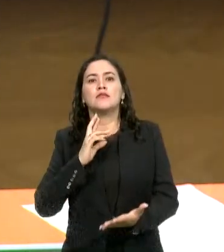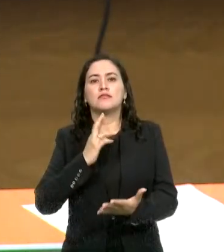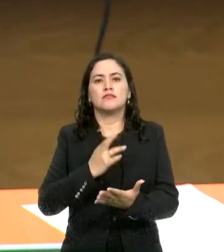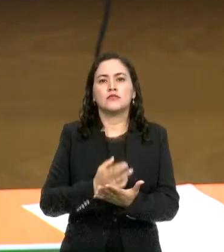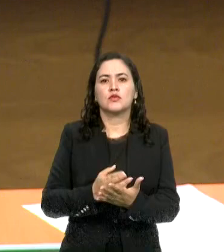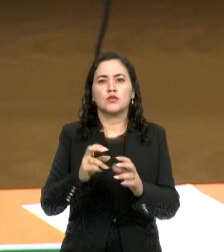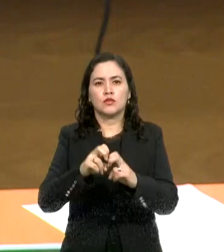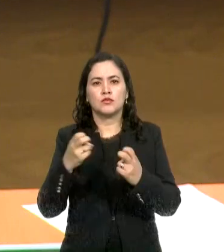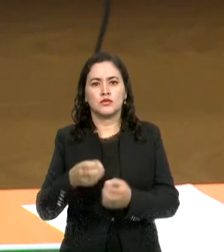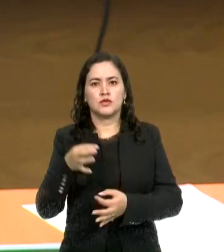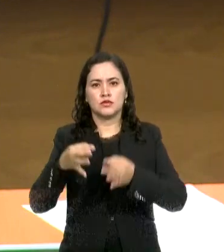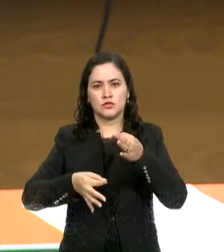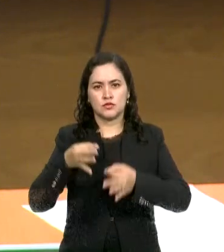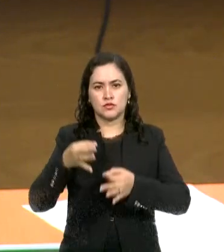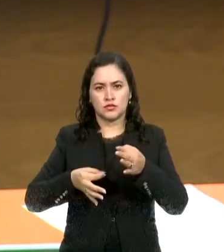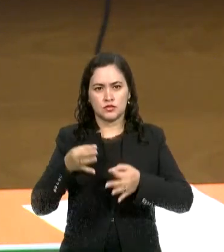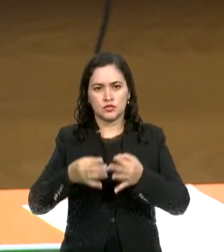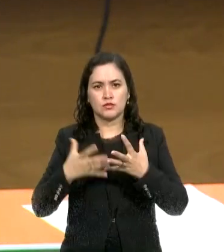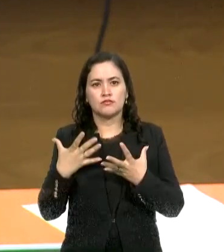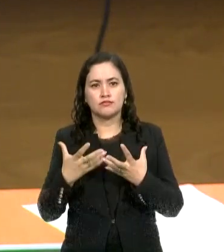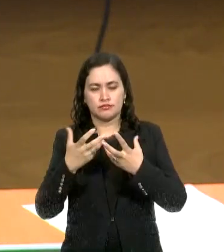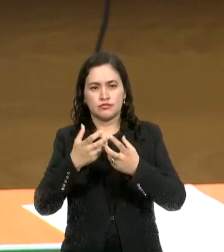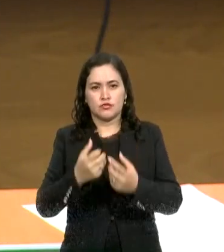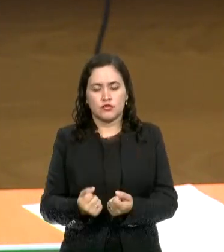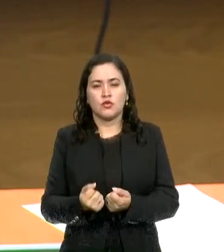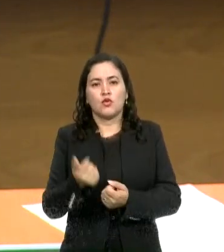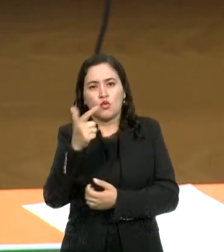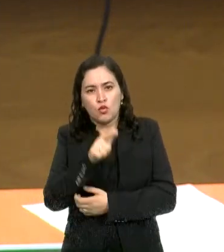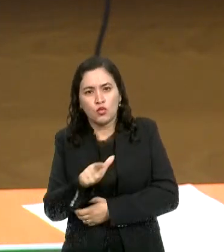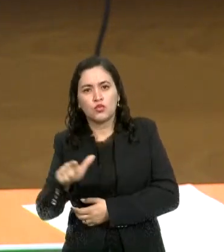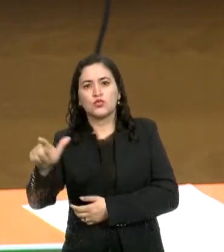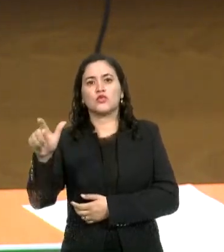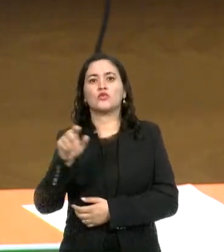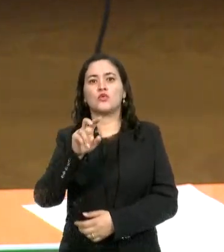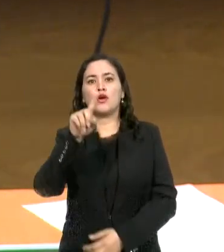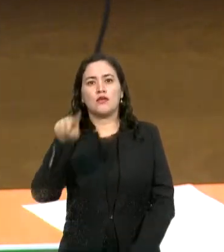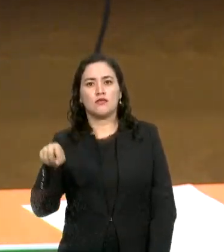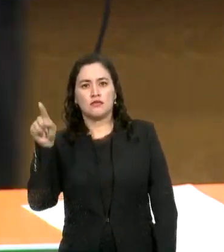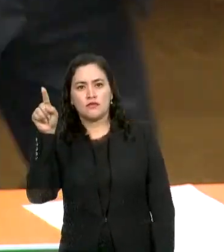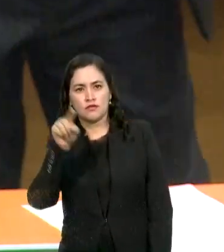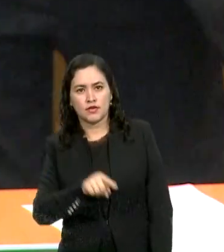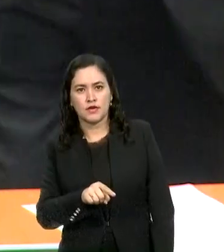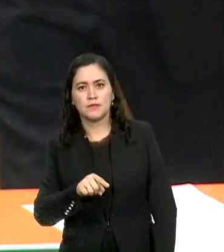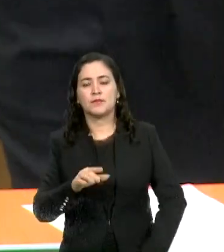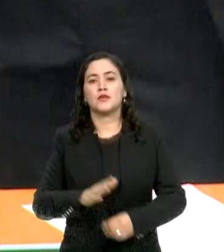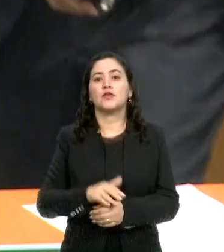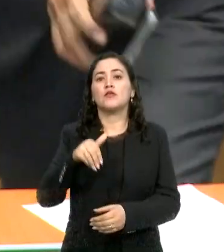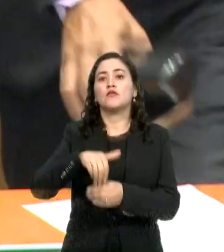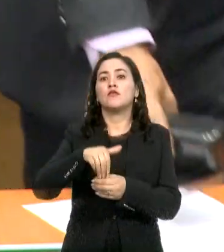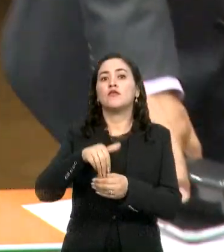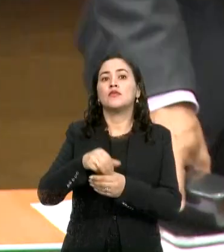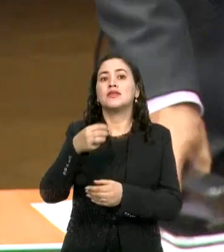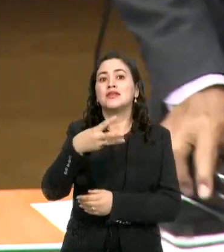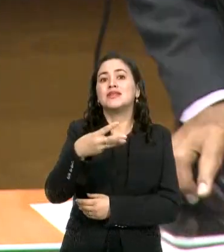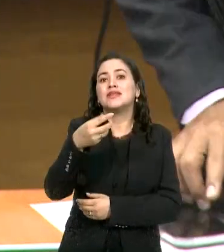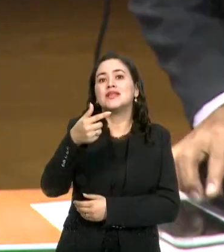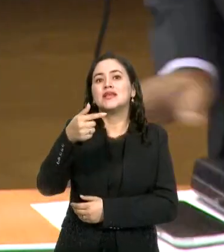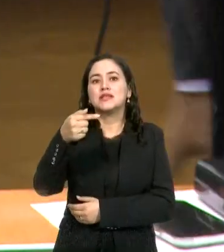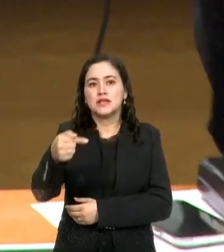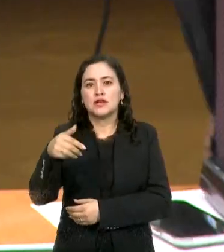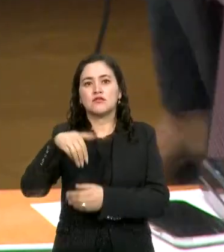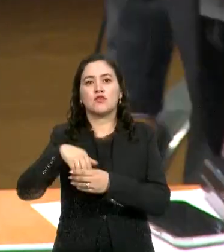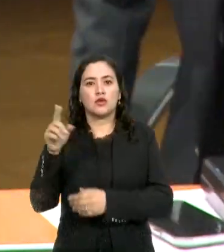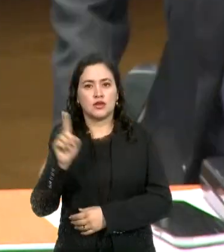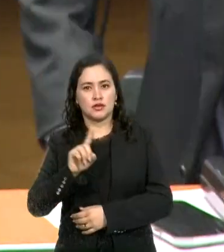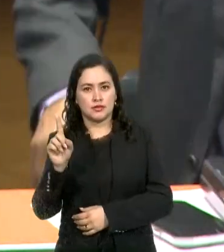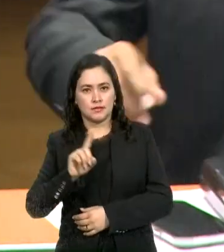Rezende, 278, Micael Damasceno, 284, deputado Neto Evangelista e Roberto Costa, E por